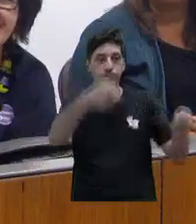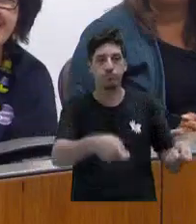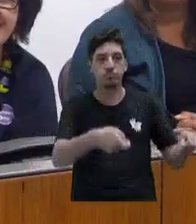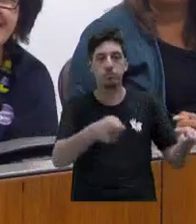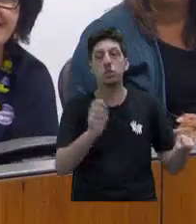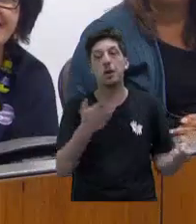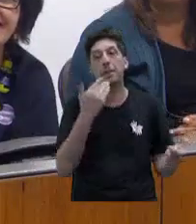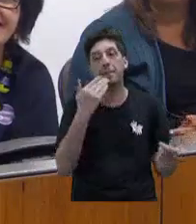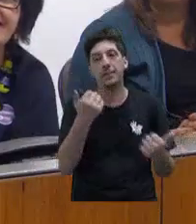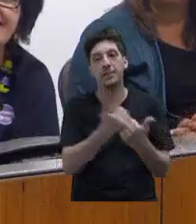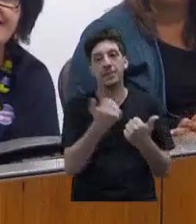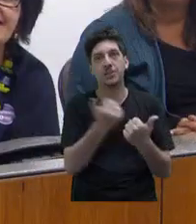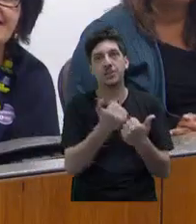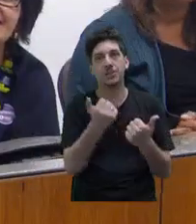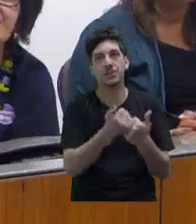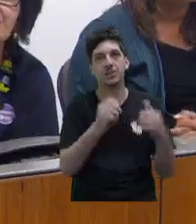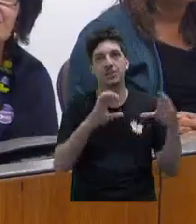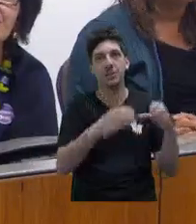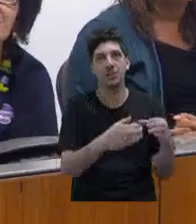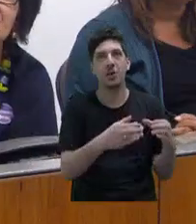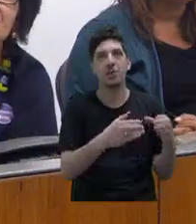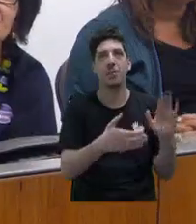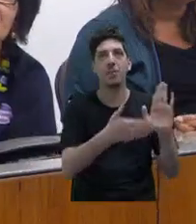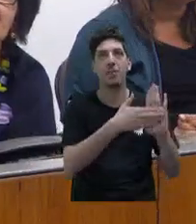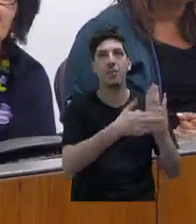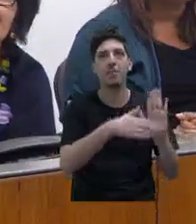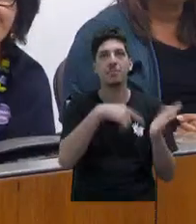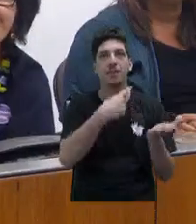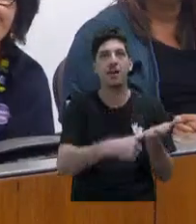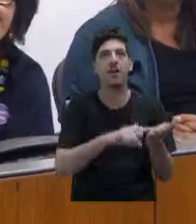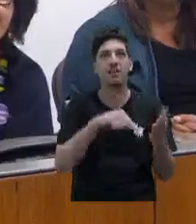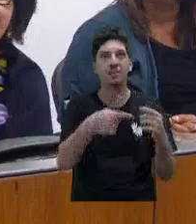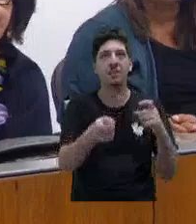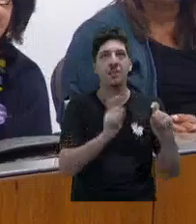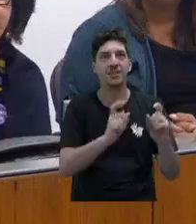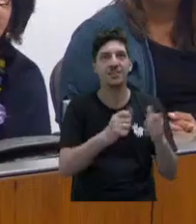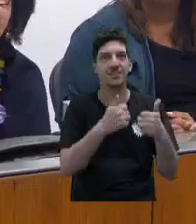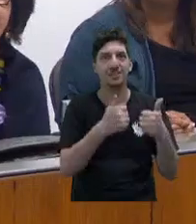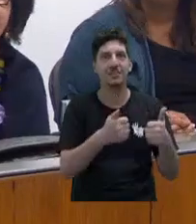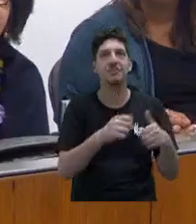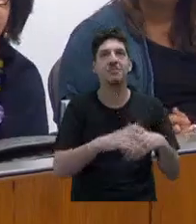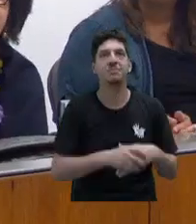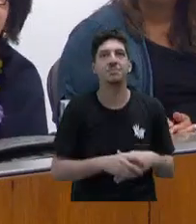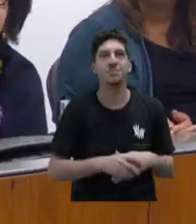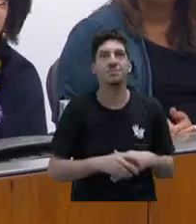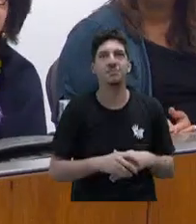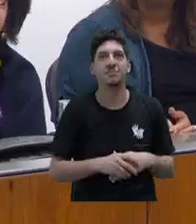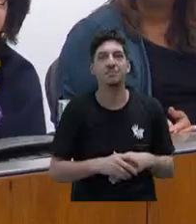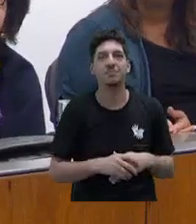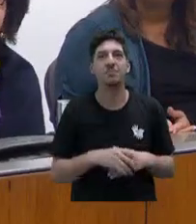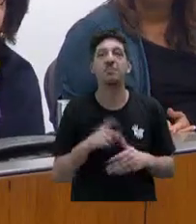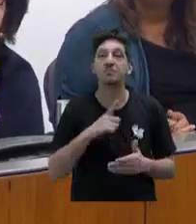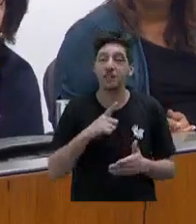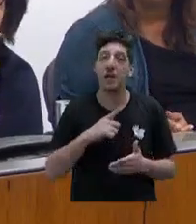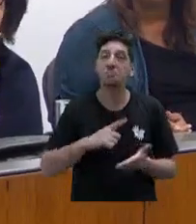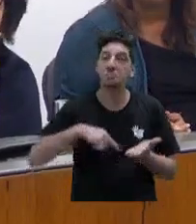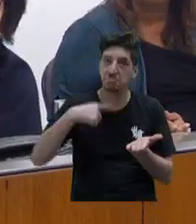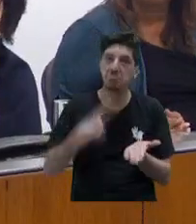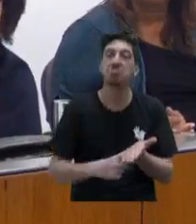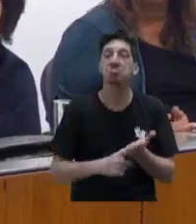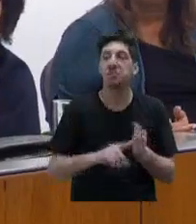assessoria da comissão já pautar ele para a próxima reunião. Opa, que maravilha. Então, realmente o Mauro está aqui registrado, a cobrança